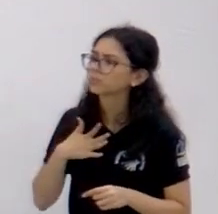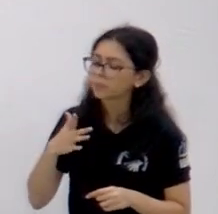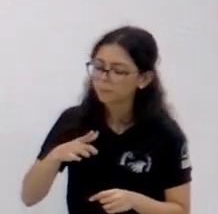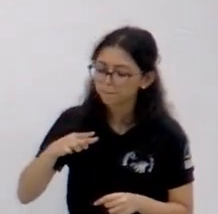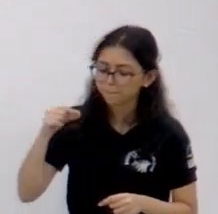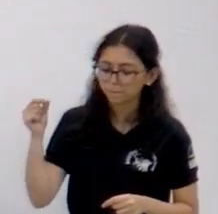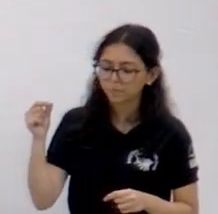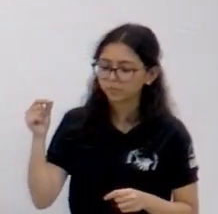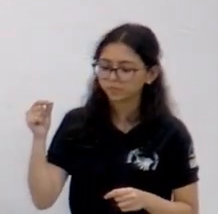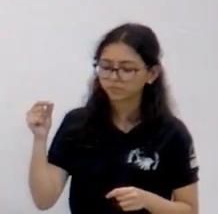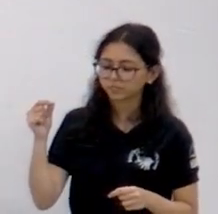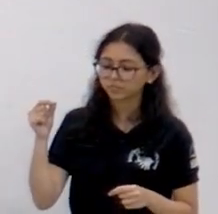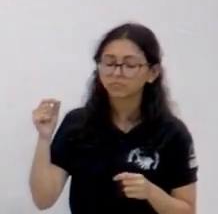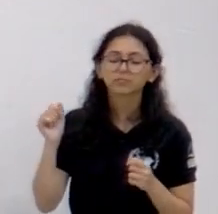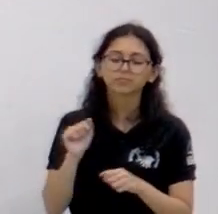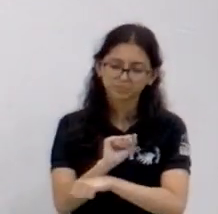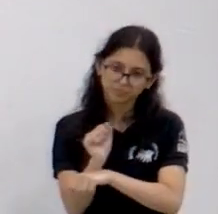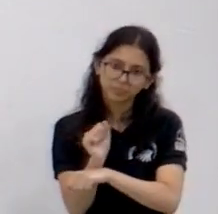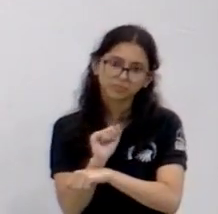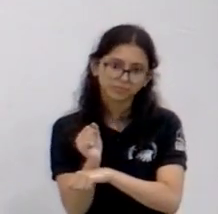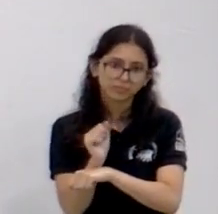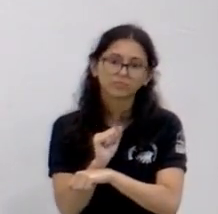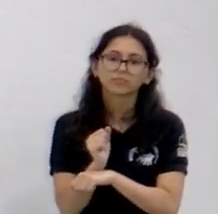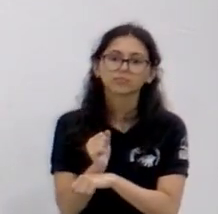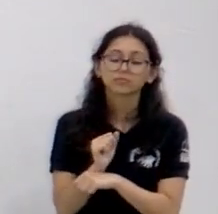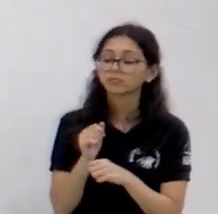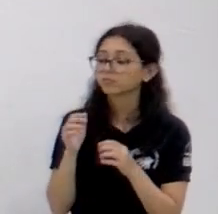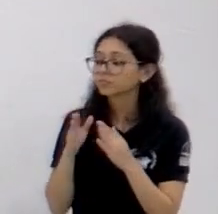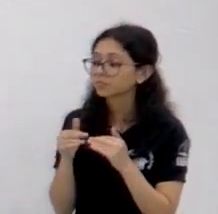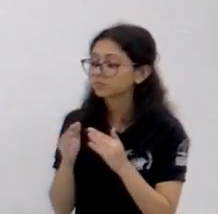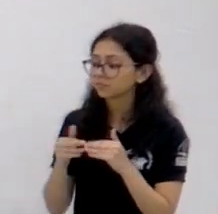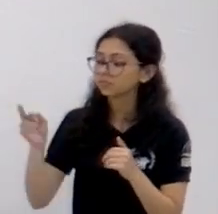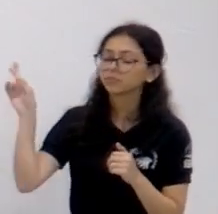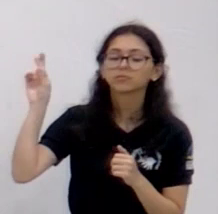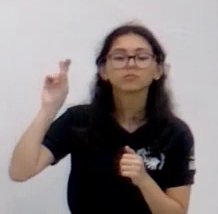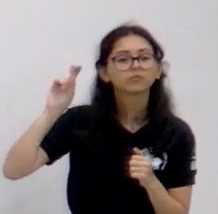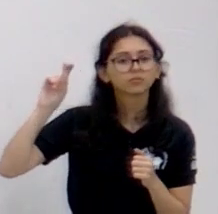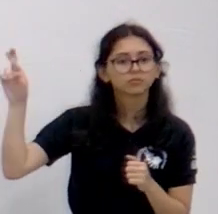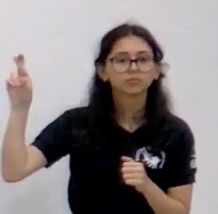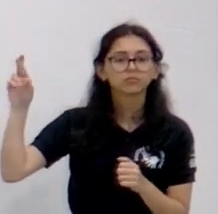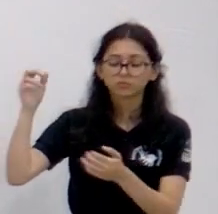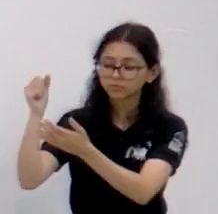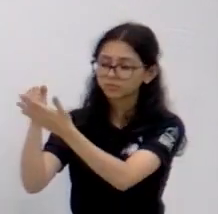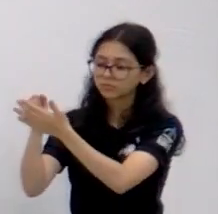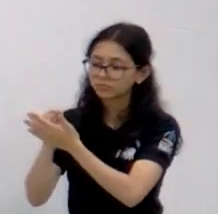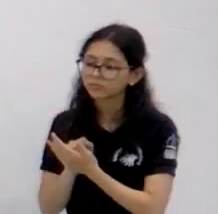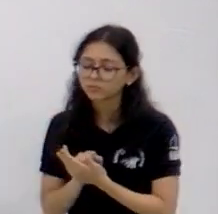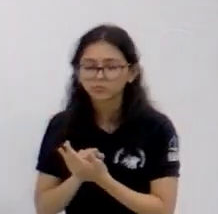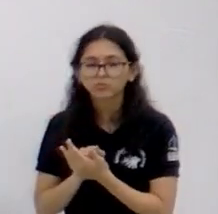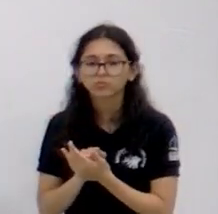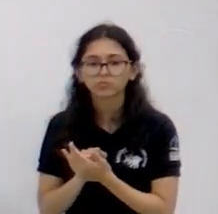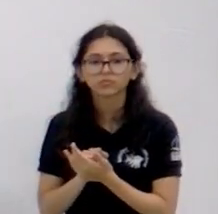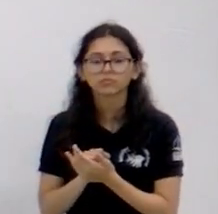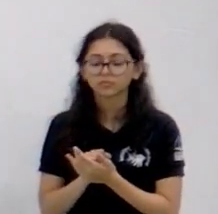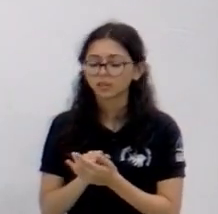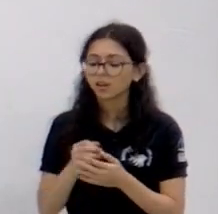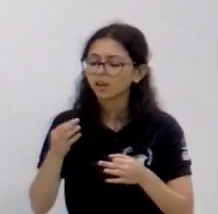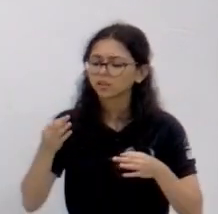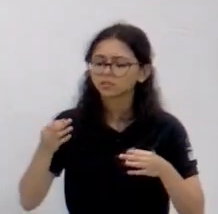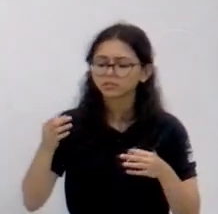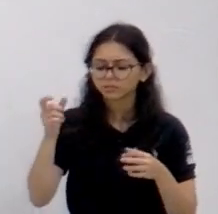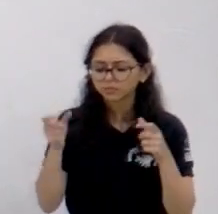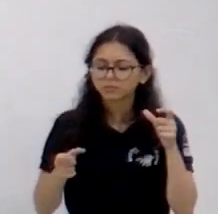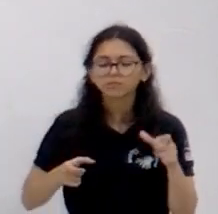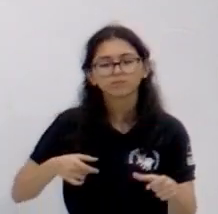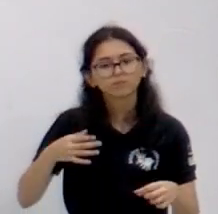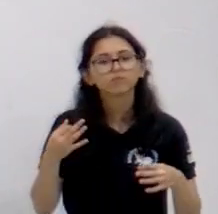por amor dos 50 justos que nela se encontram. Longe de ti fazeres tal coisa, matares o justo com o ímpio, como se o justo